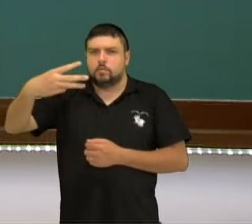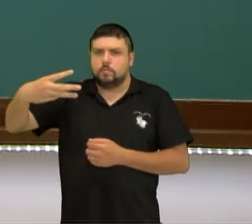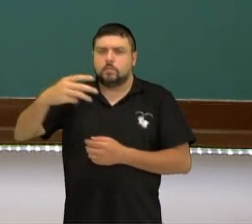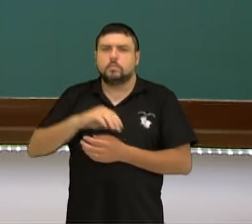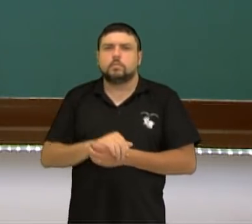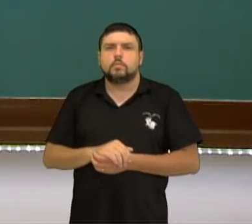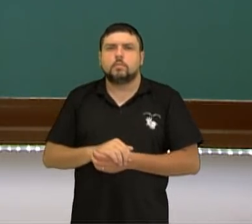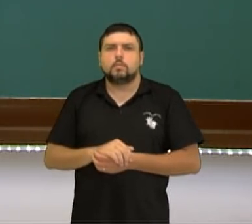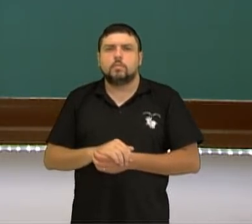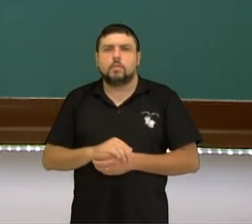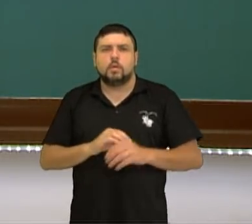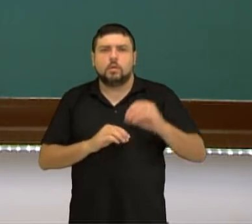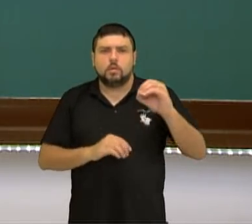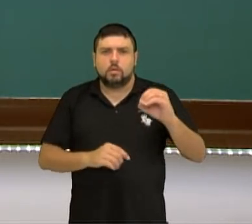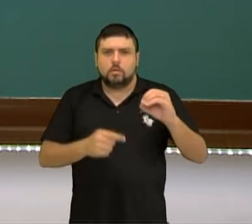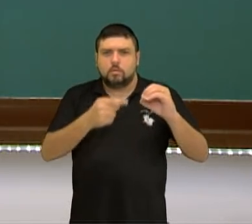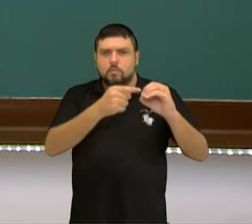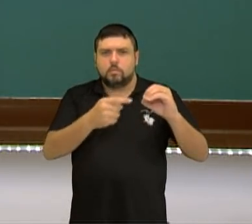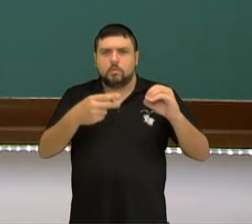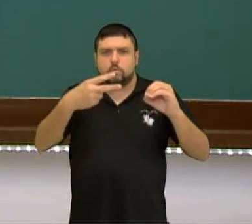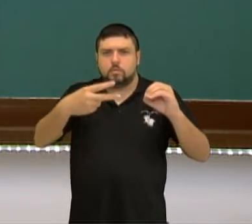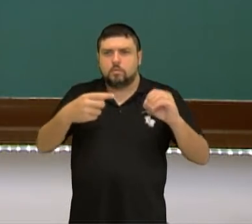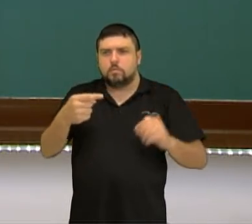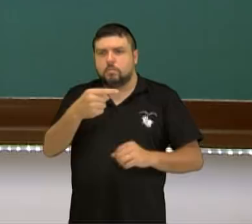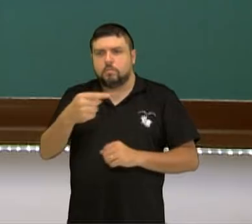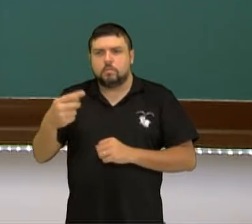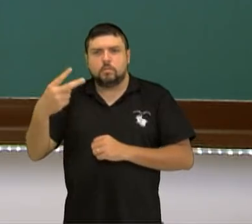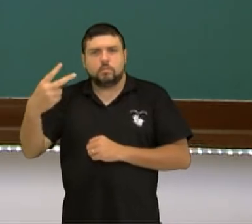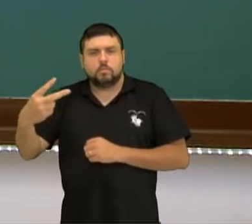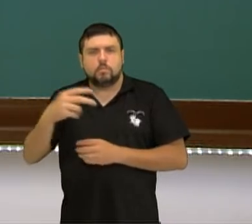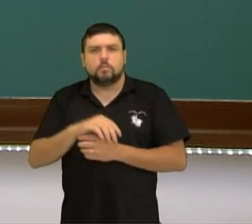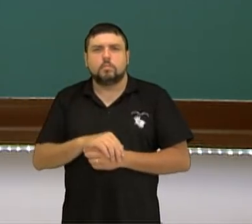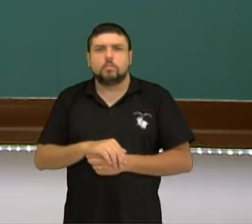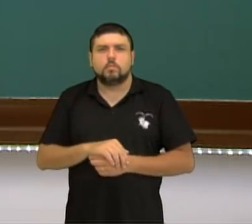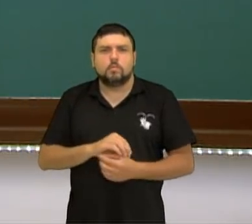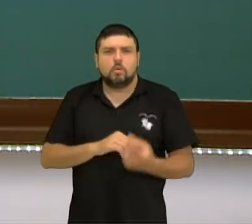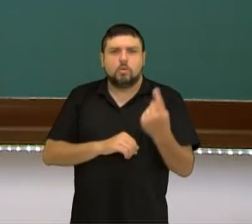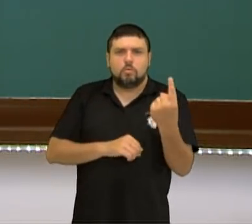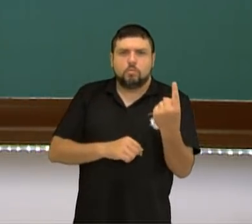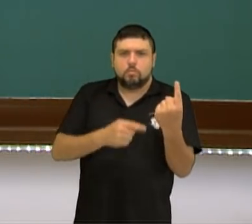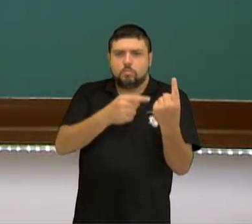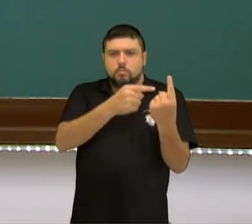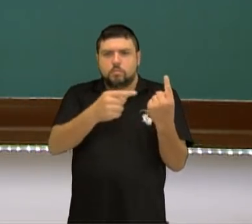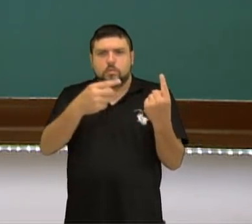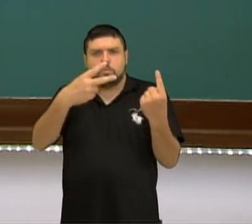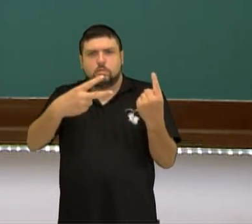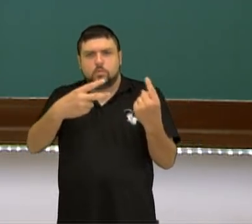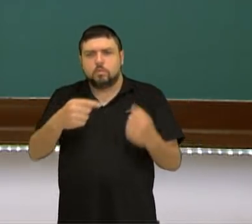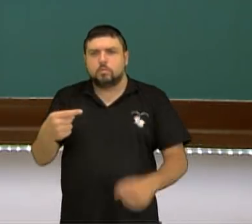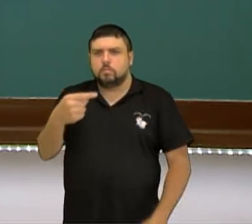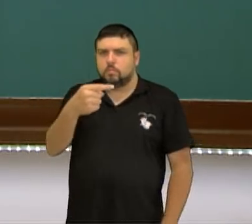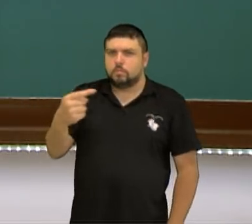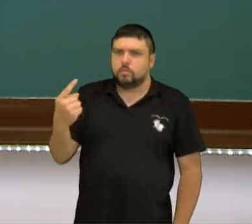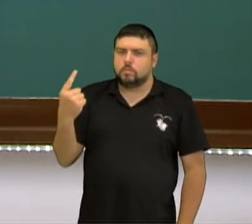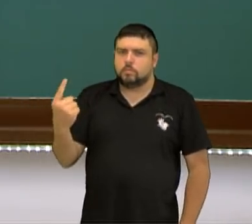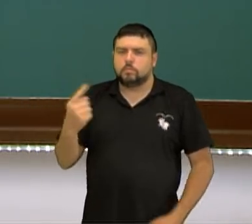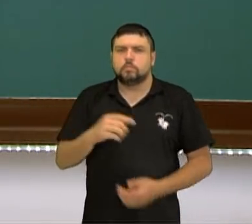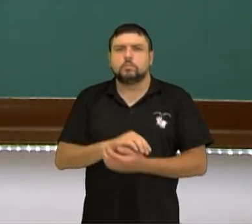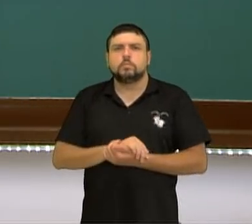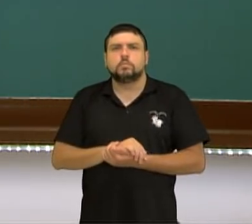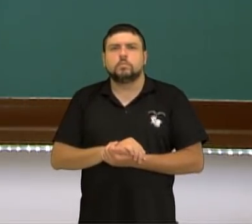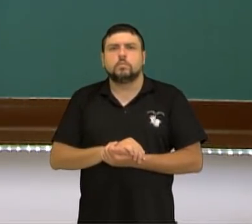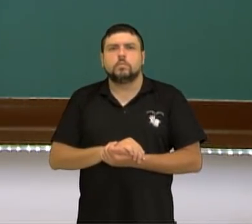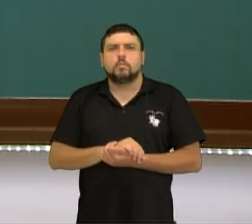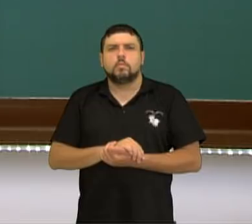0 com menos 2, menos 2. 1 com menos 2, menos 1. Da onde mesmo que eu tirei